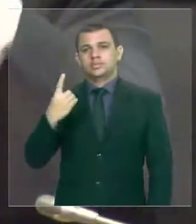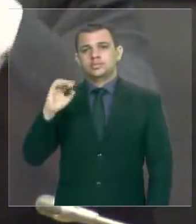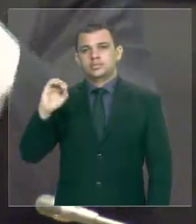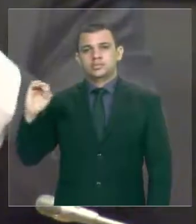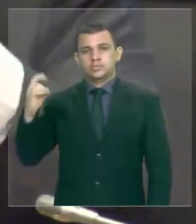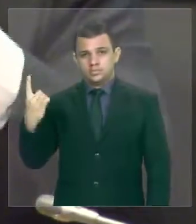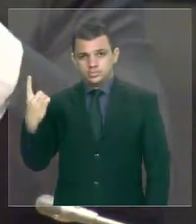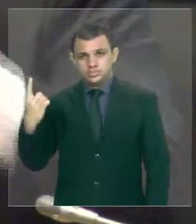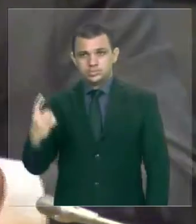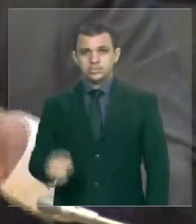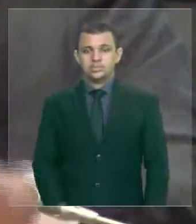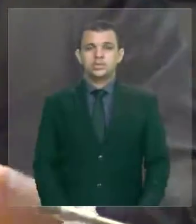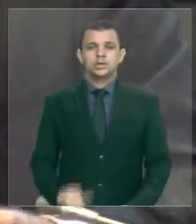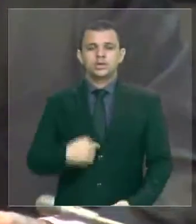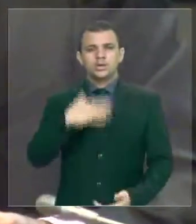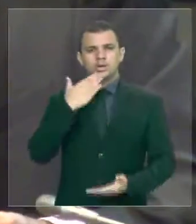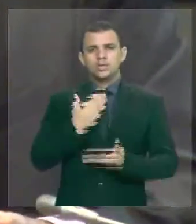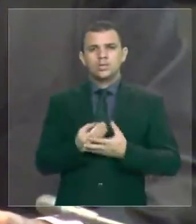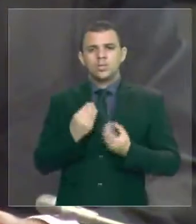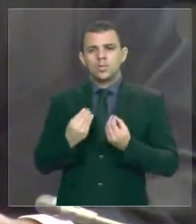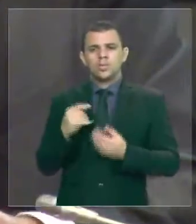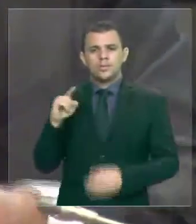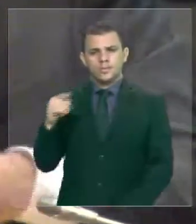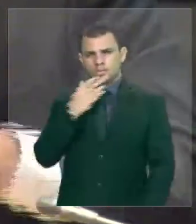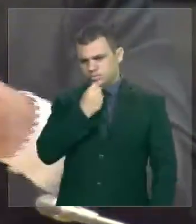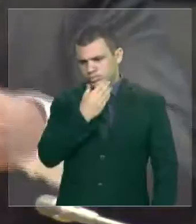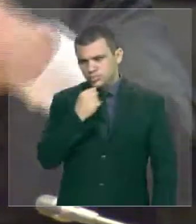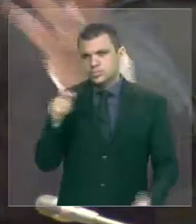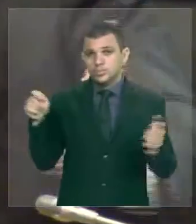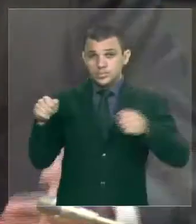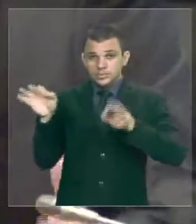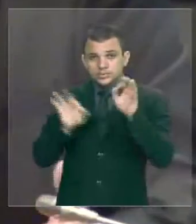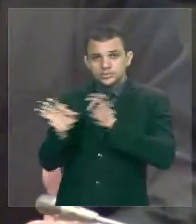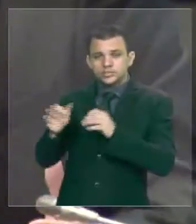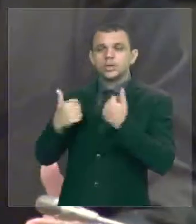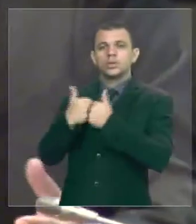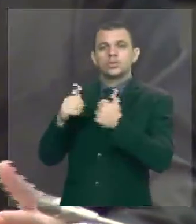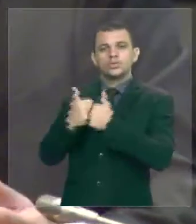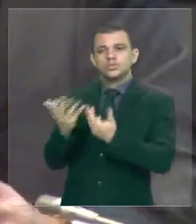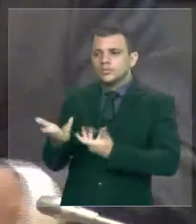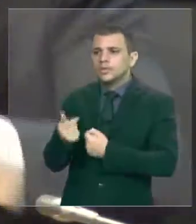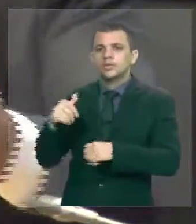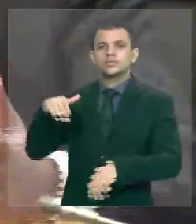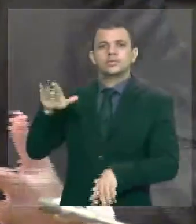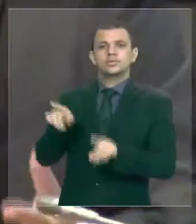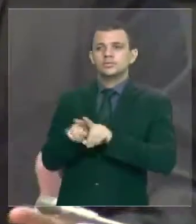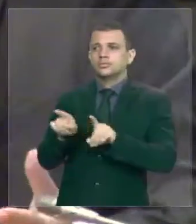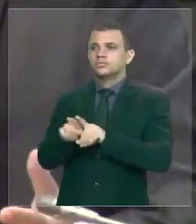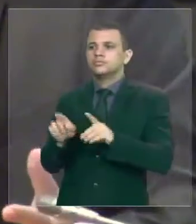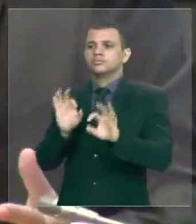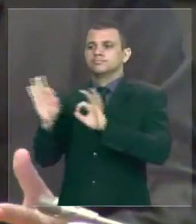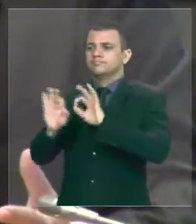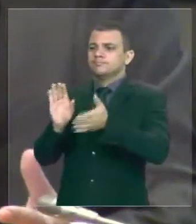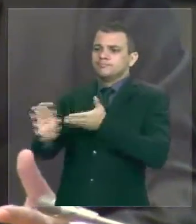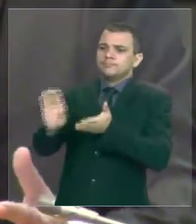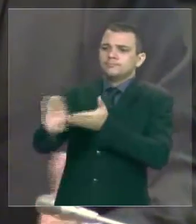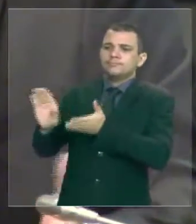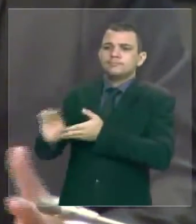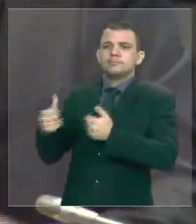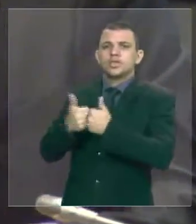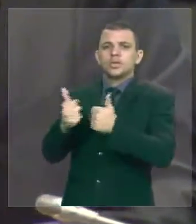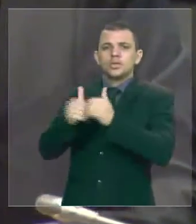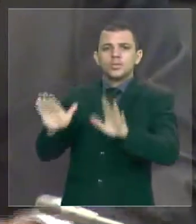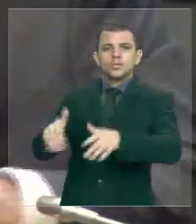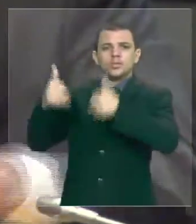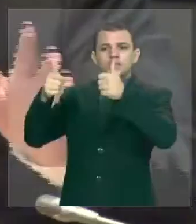qualidade para atender a população e buscar meios e recursos para que inviabilize essa licitação. Portanto, eu